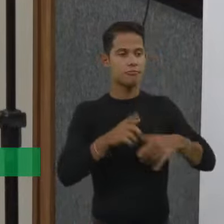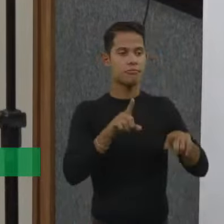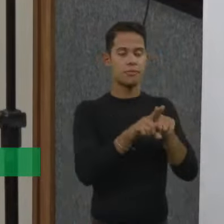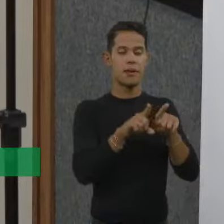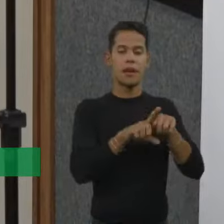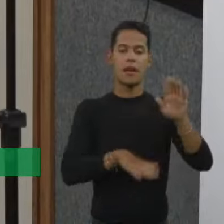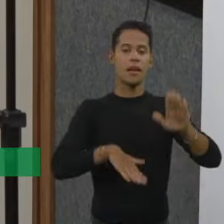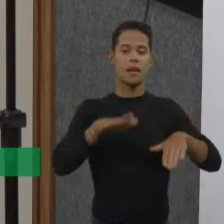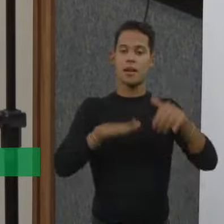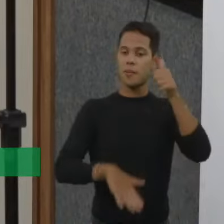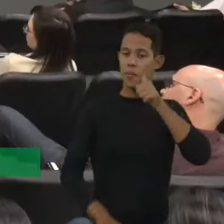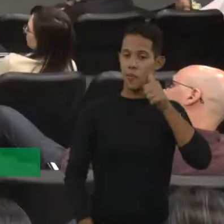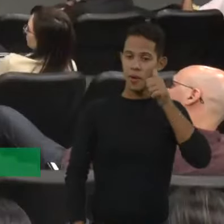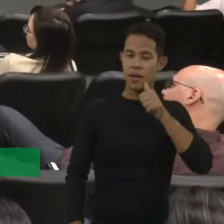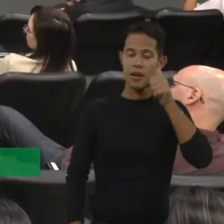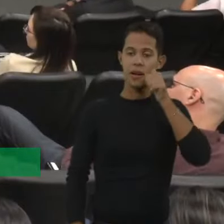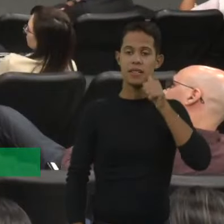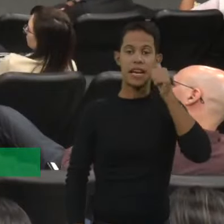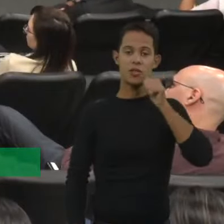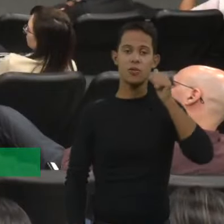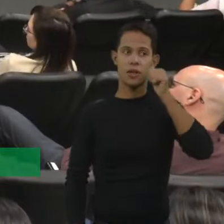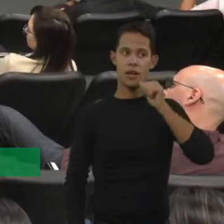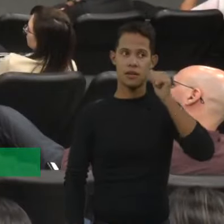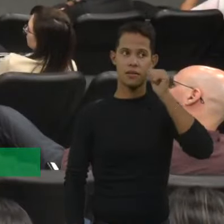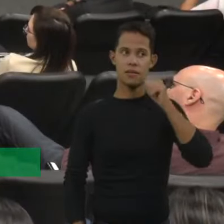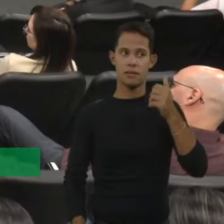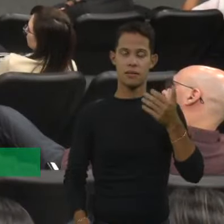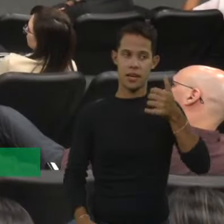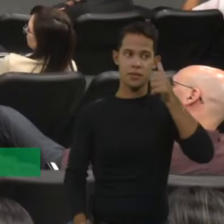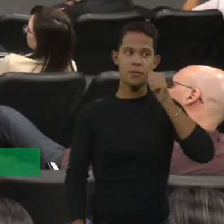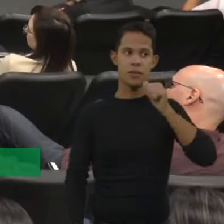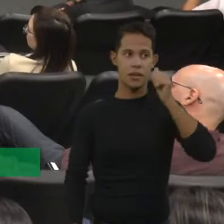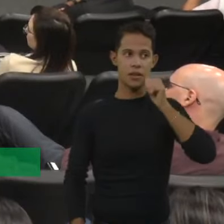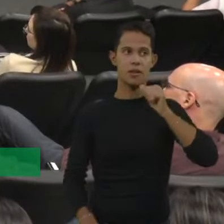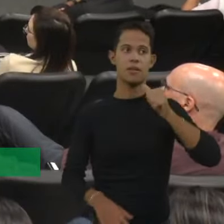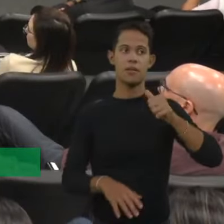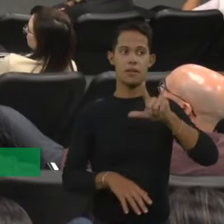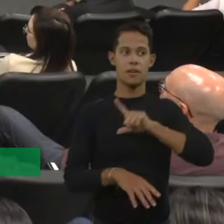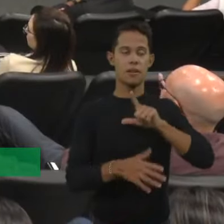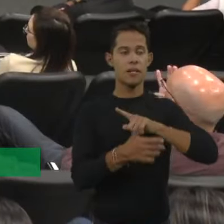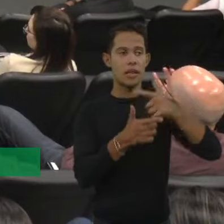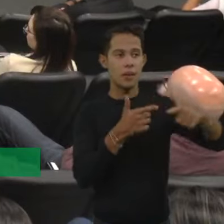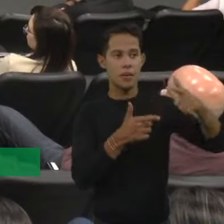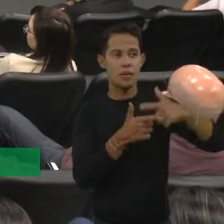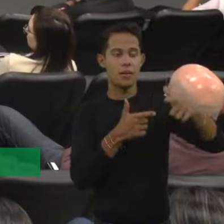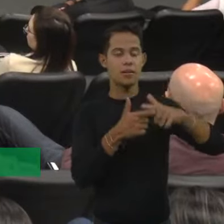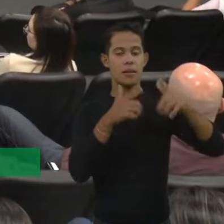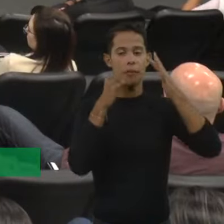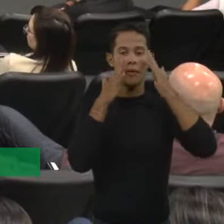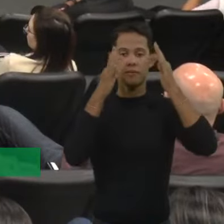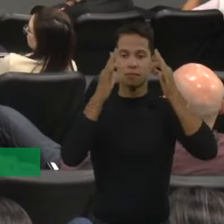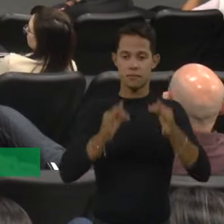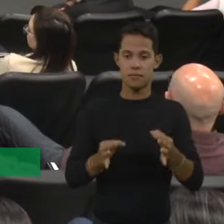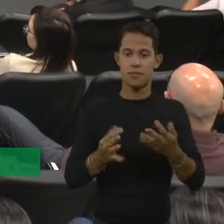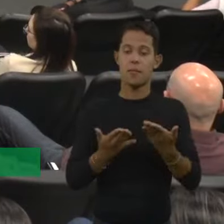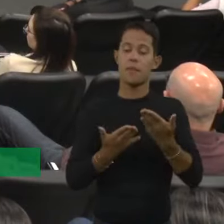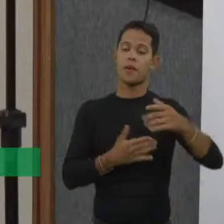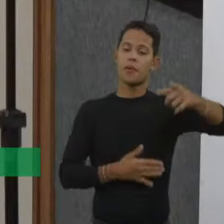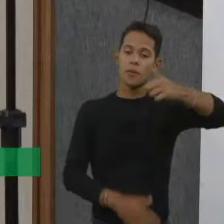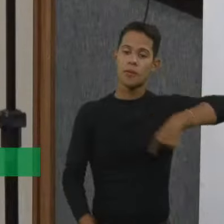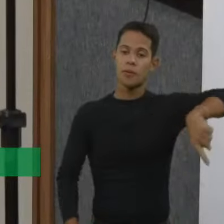quando engravidam, elas têm também uma gravidez bastante complicada e com atenção. Então, vocês podem imaginar